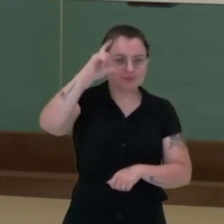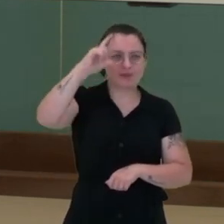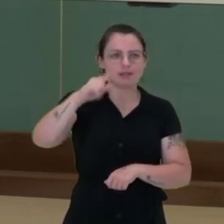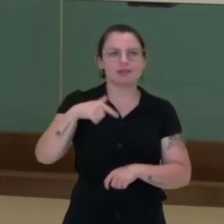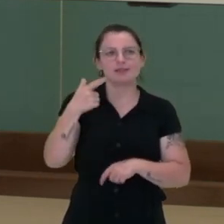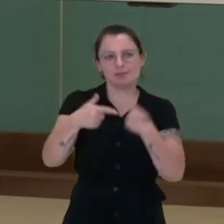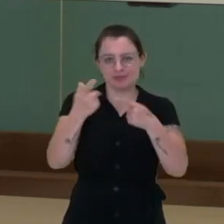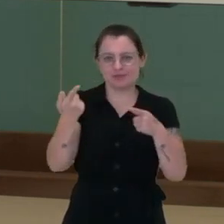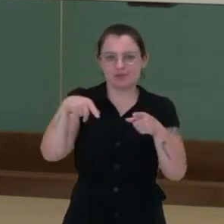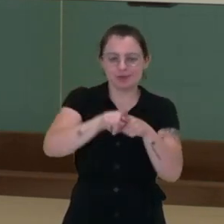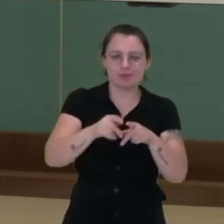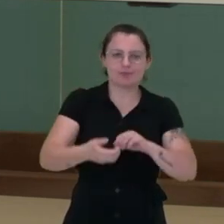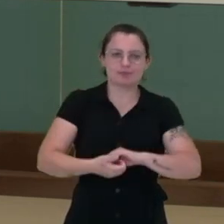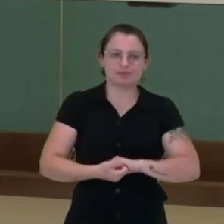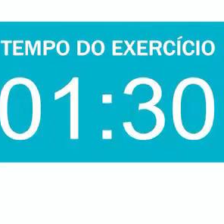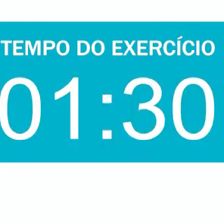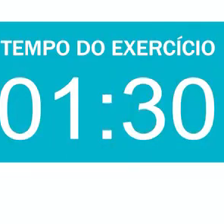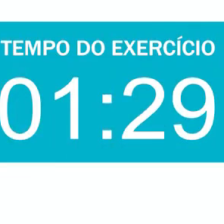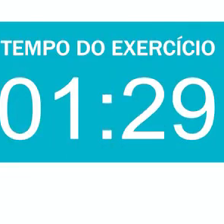volto.